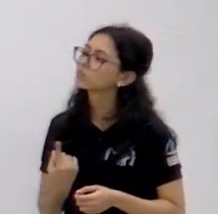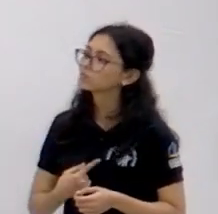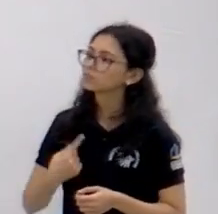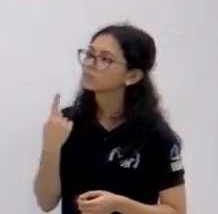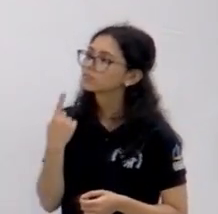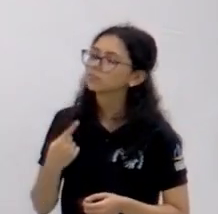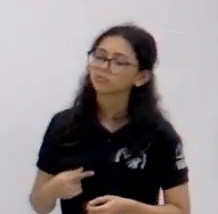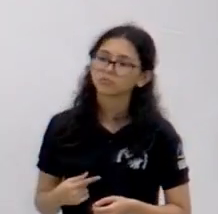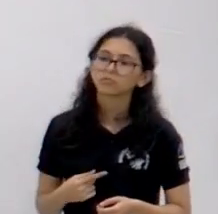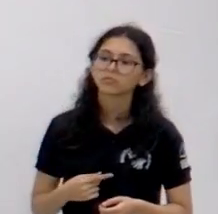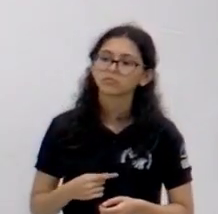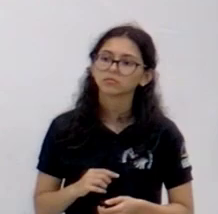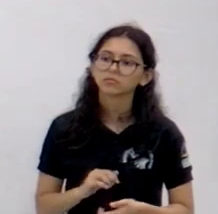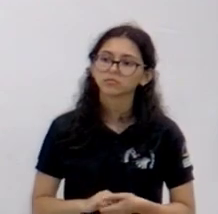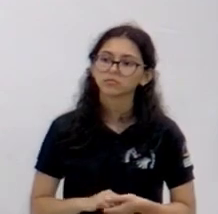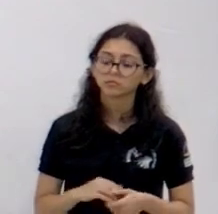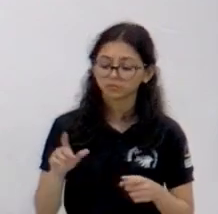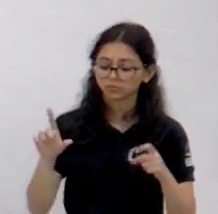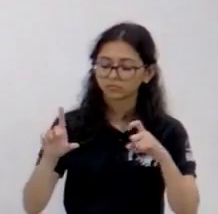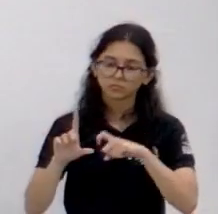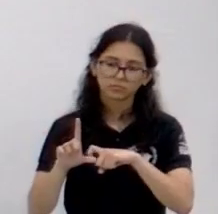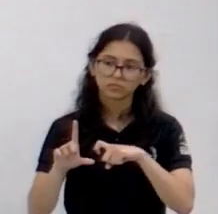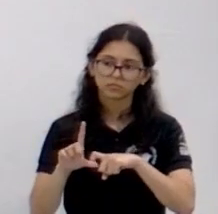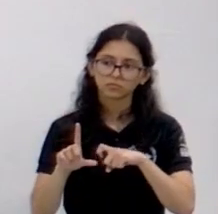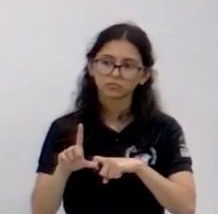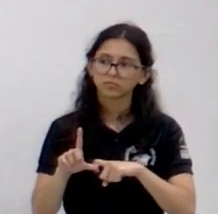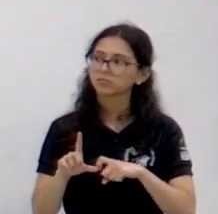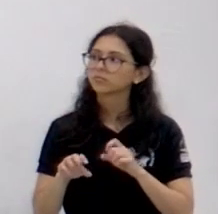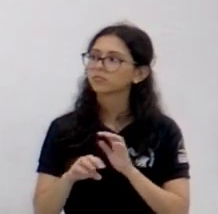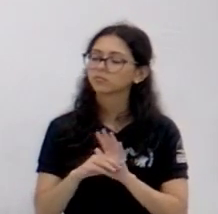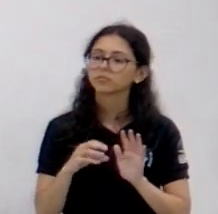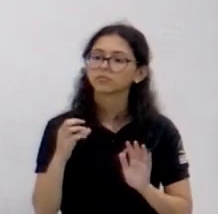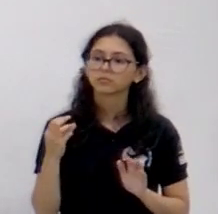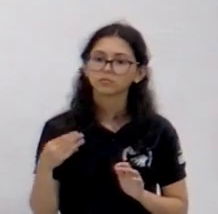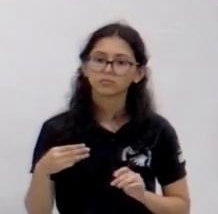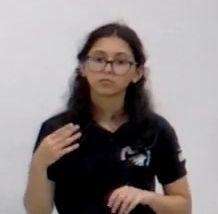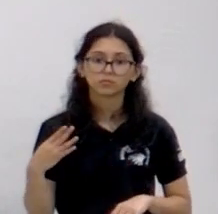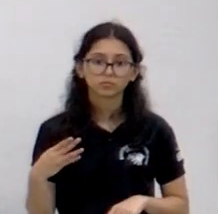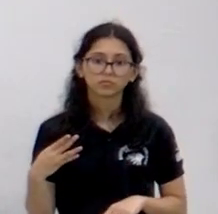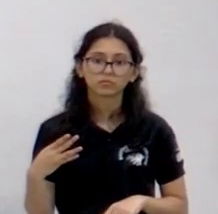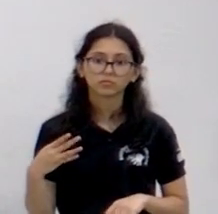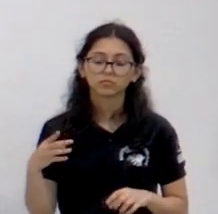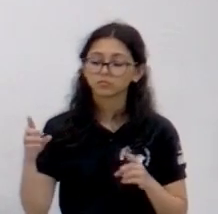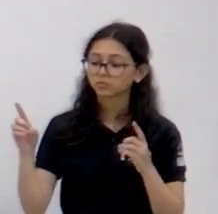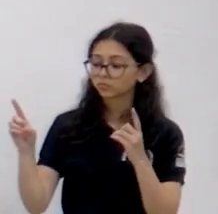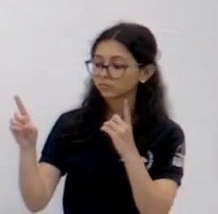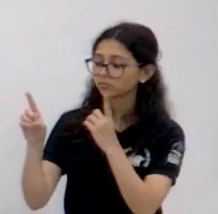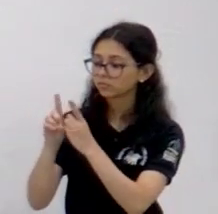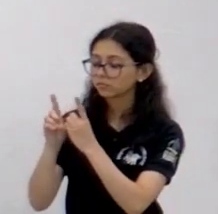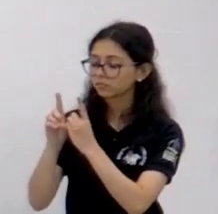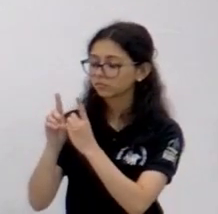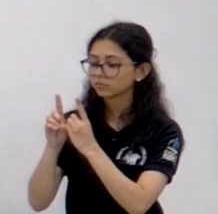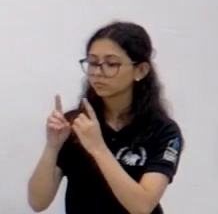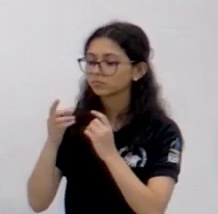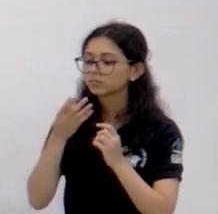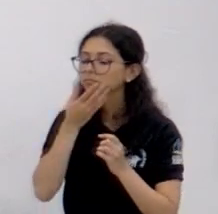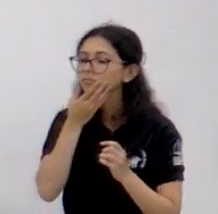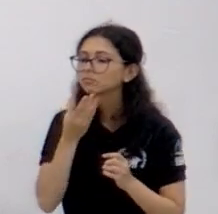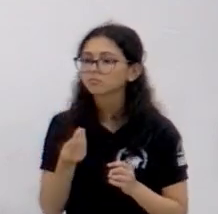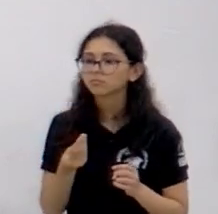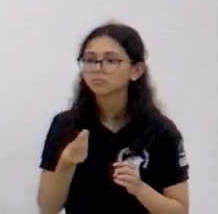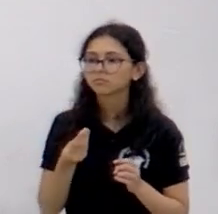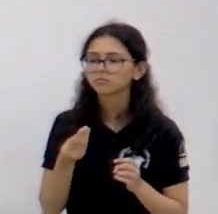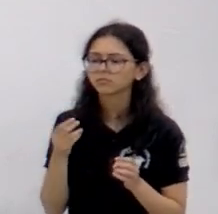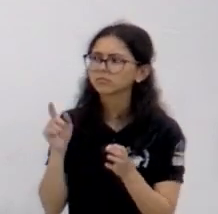e 34 de Lucas, nós encontramos alguém que questiona. O anjo Gabriel aparece a Maria, e ela